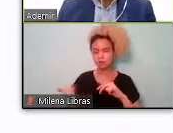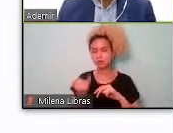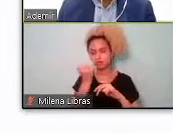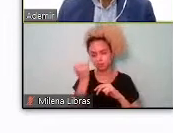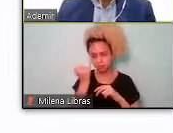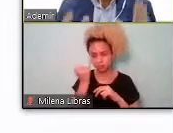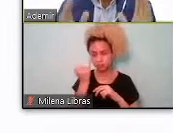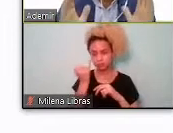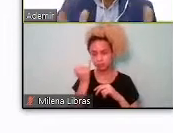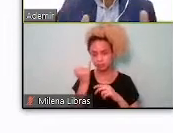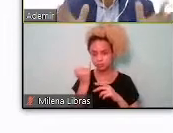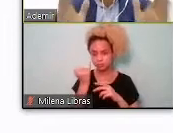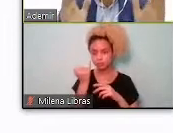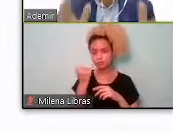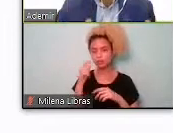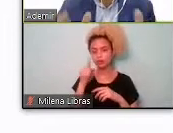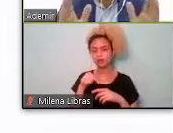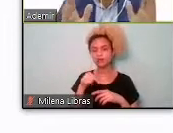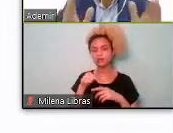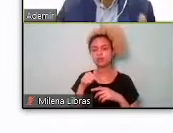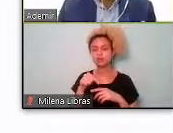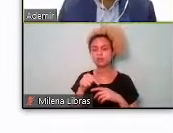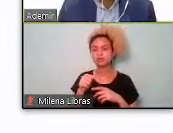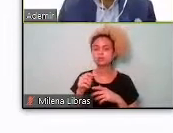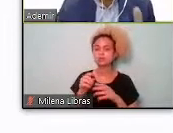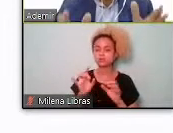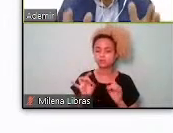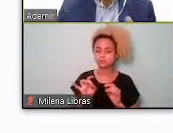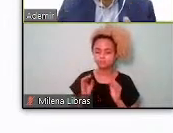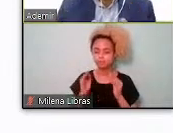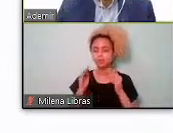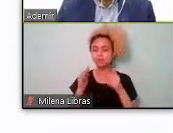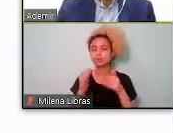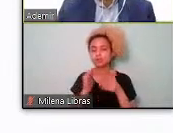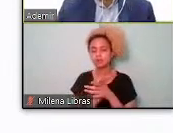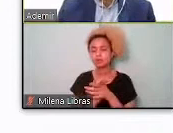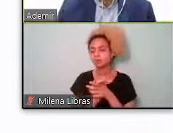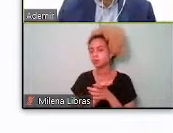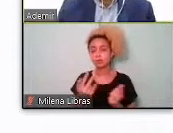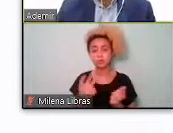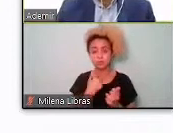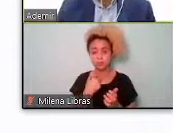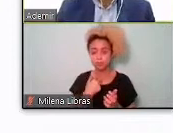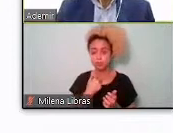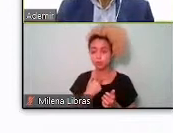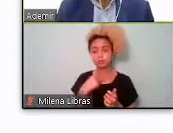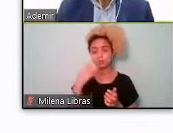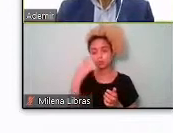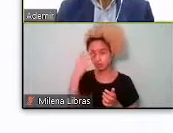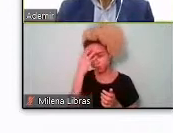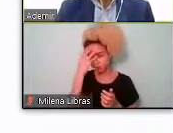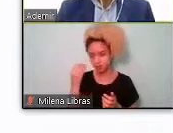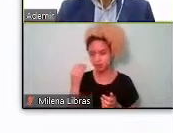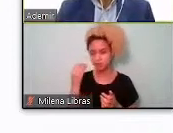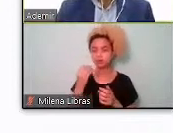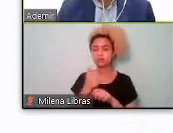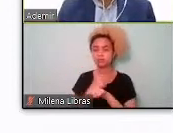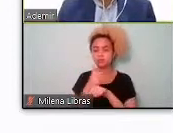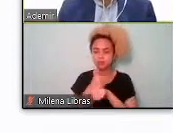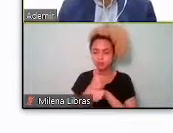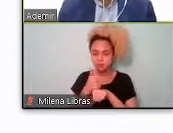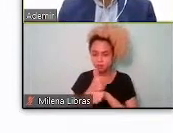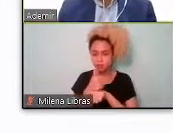norma, isso é uma norma específica para a reforma. Não podemos também descuidar os nossos profissionais, nossos técnicos